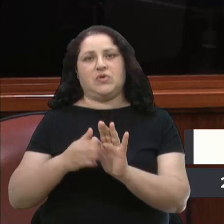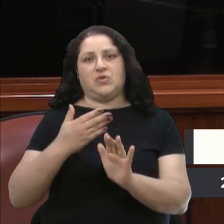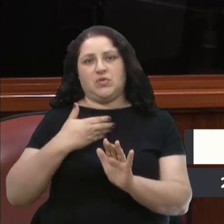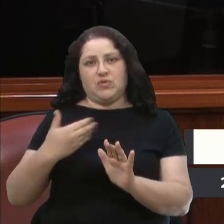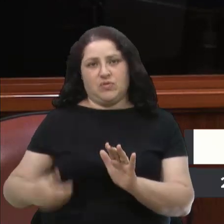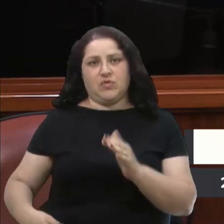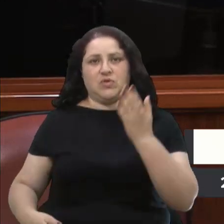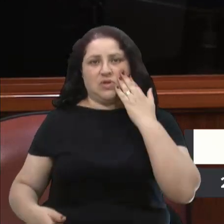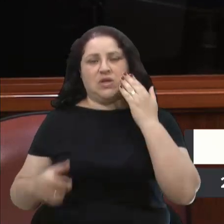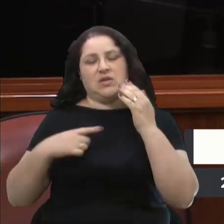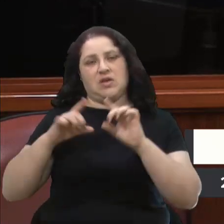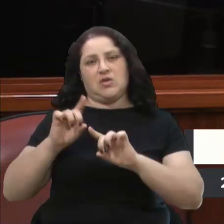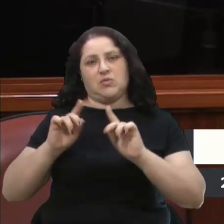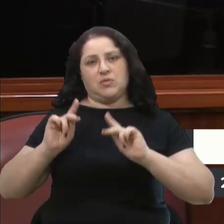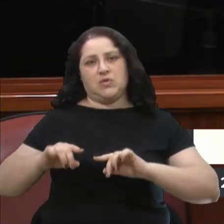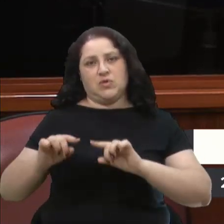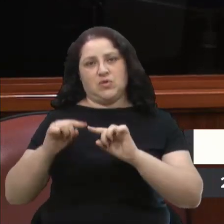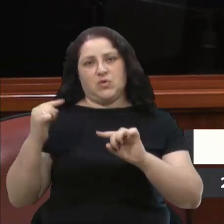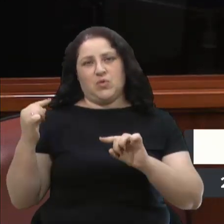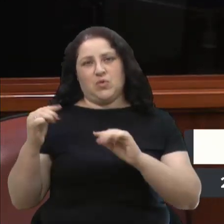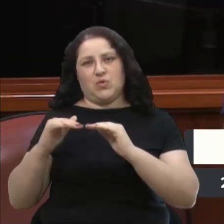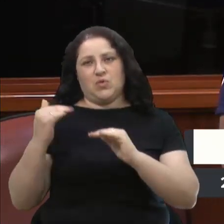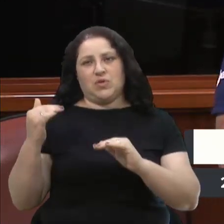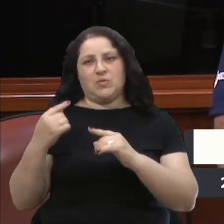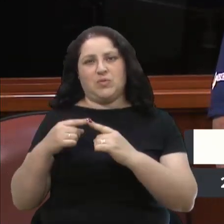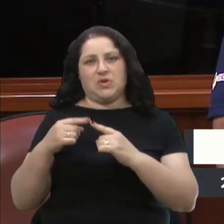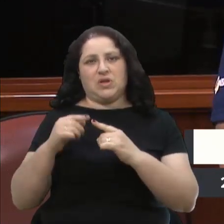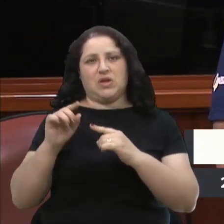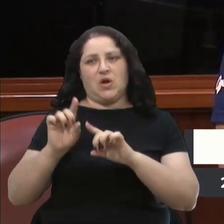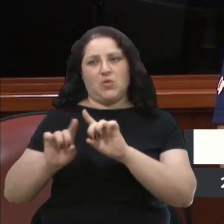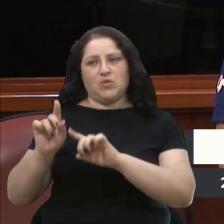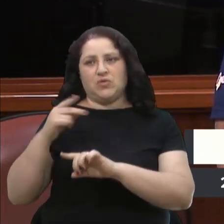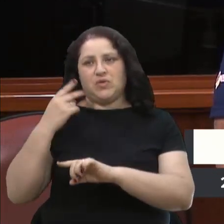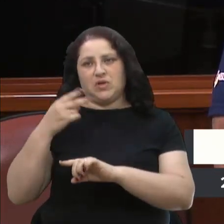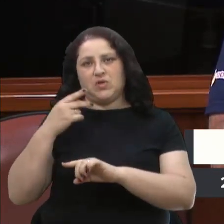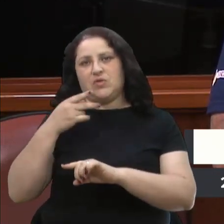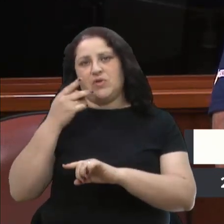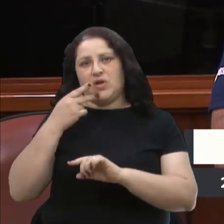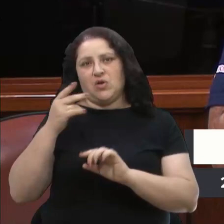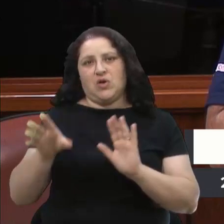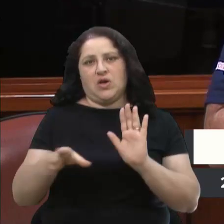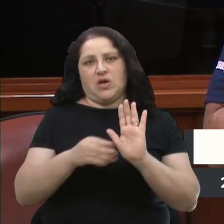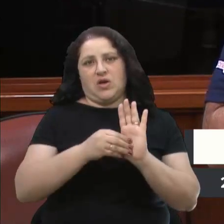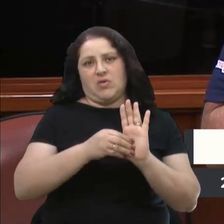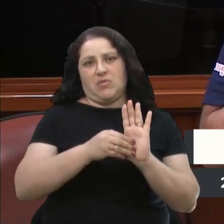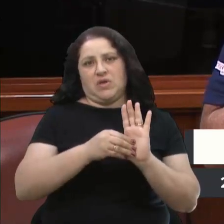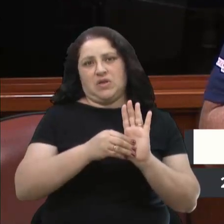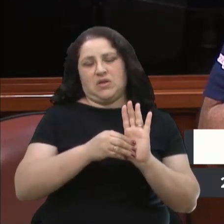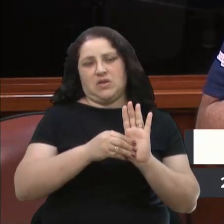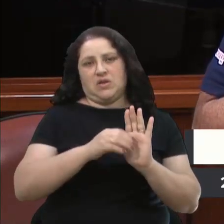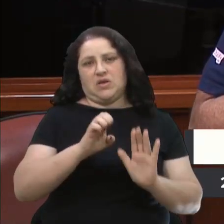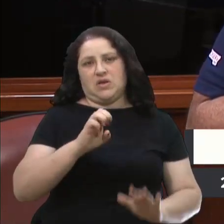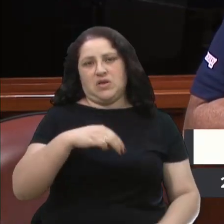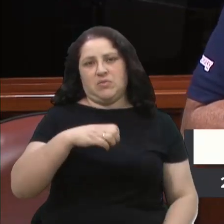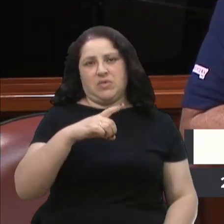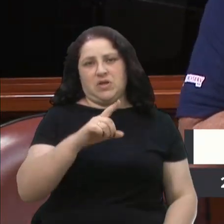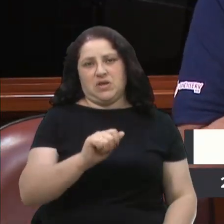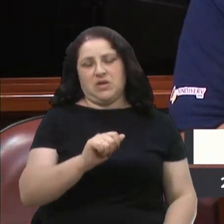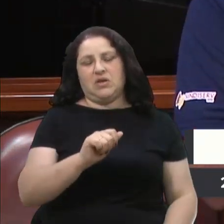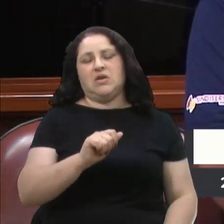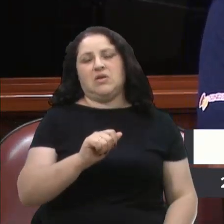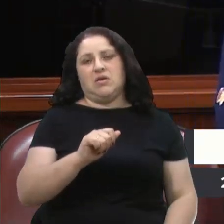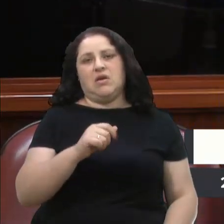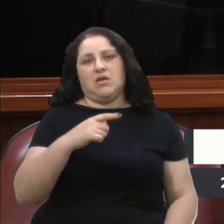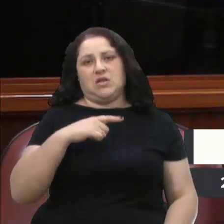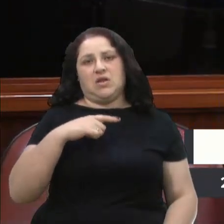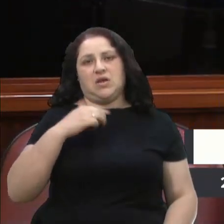que foi posto aqui por alguns vereadores são emendas. Então, a vereadora Marisol defende a proposta.